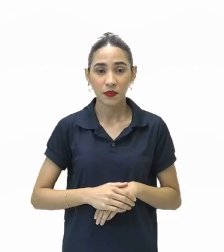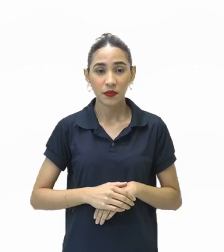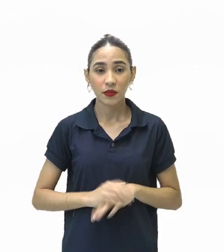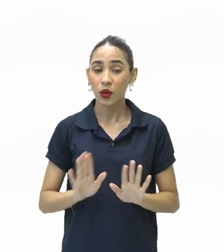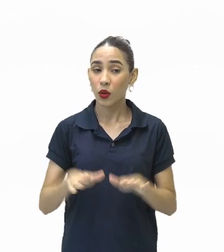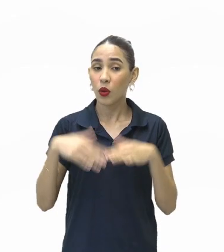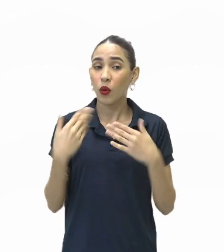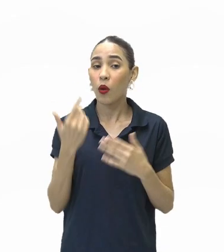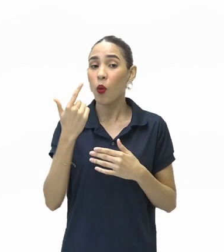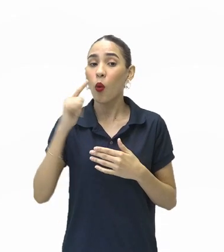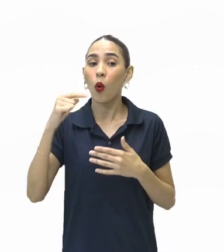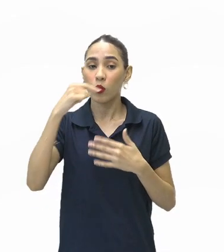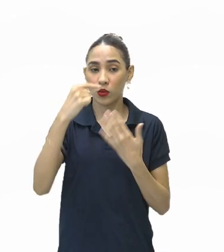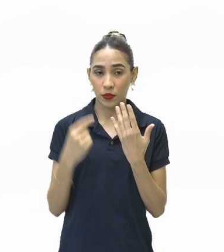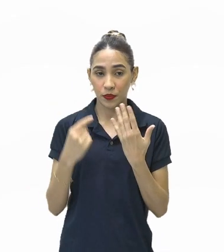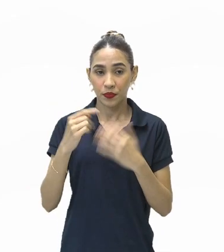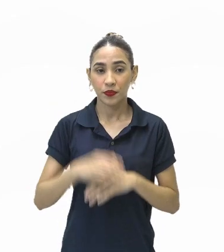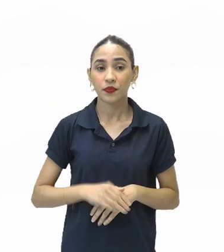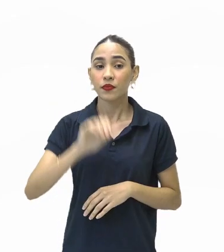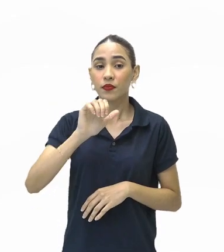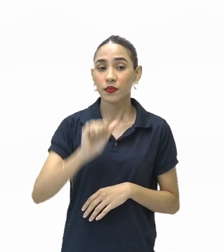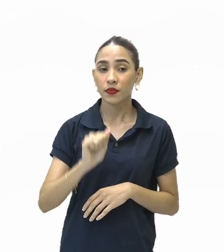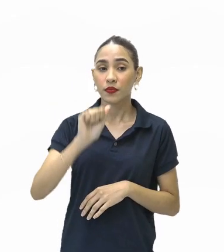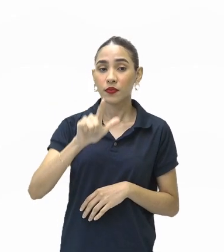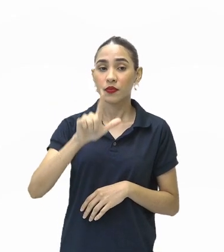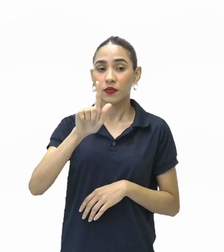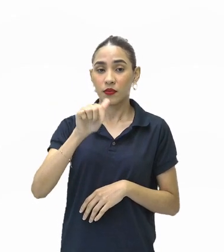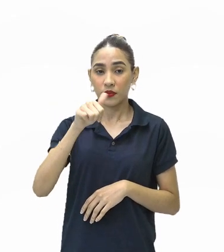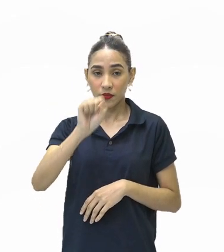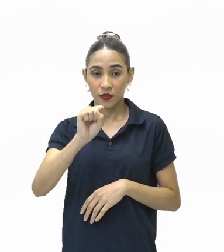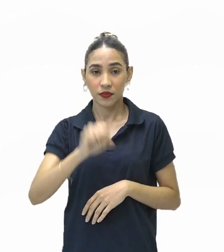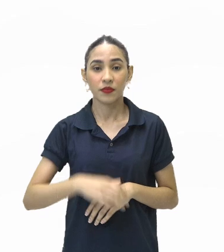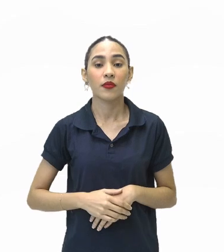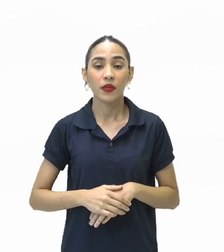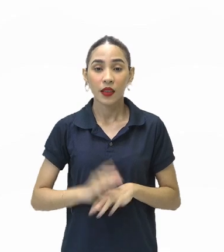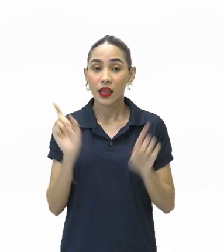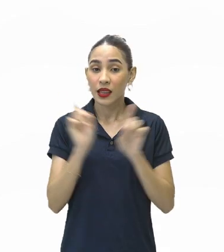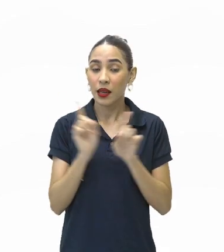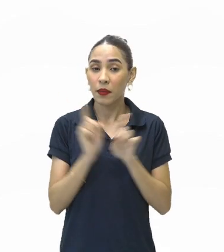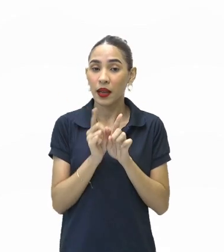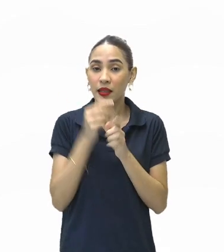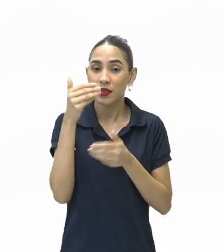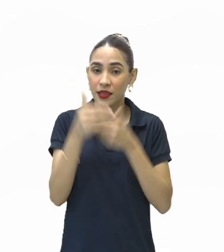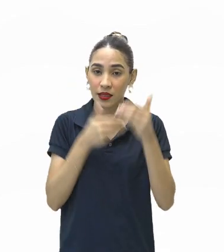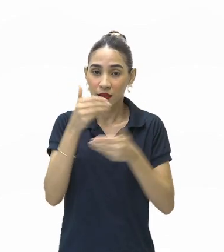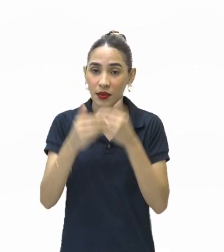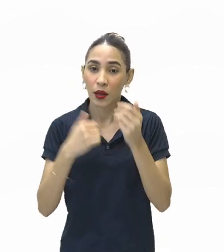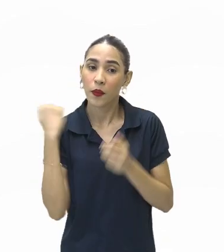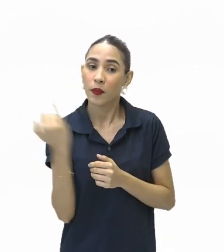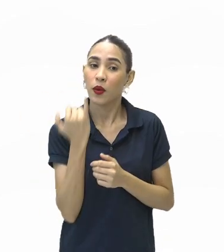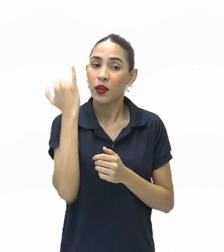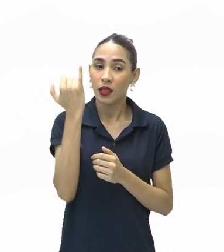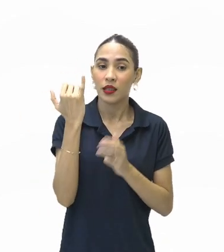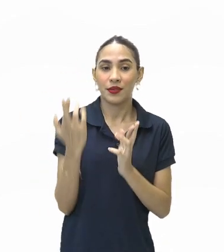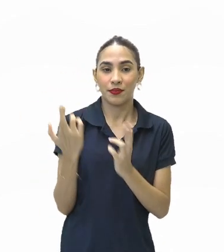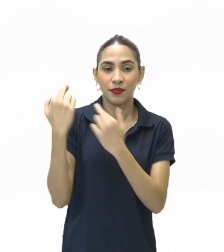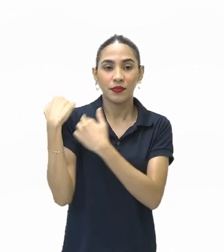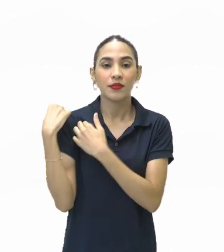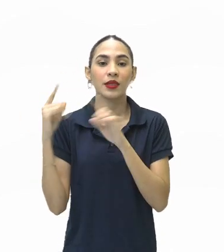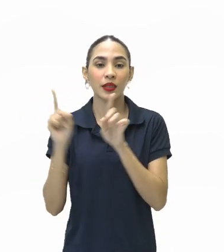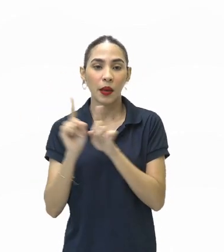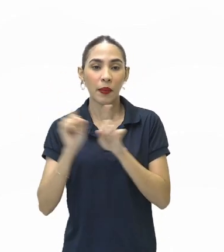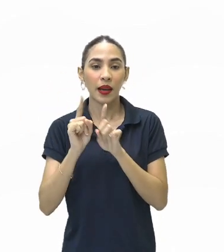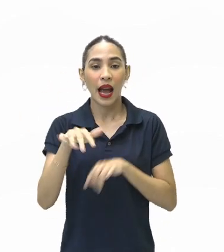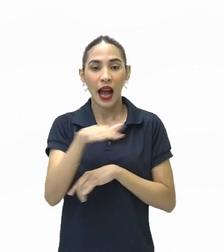qual outro padrão biológico. As algas. As algas, elas desempenham um importante papel